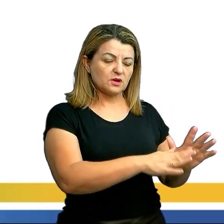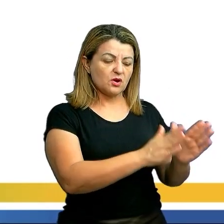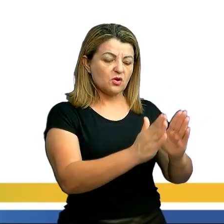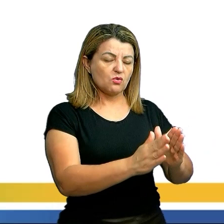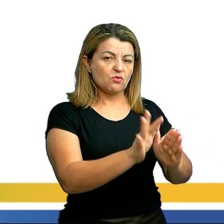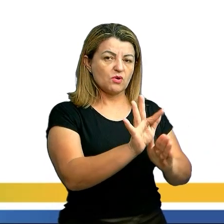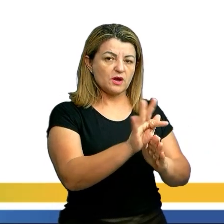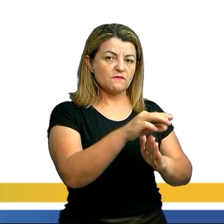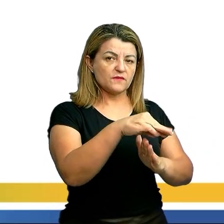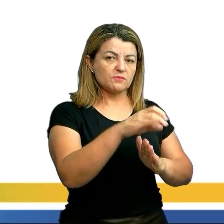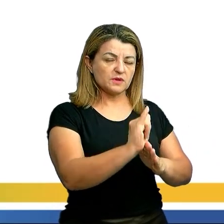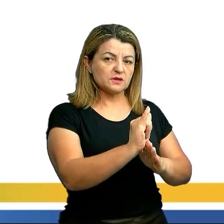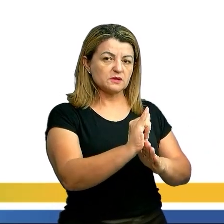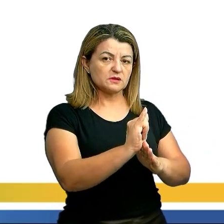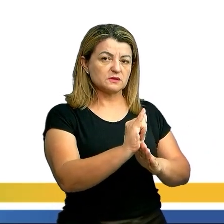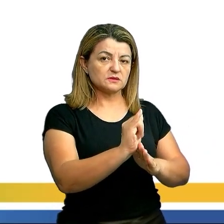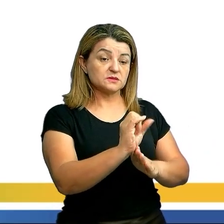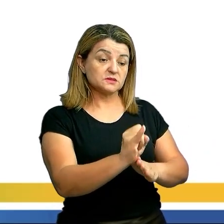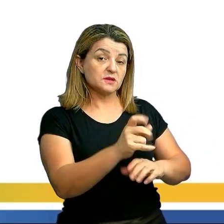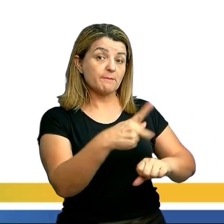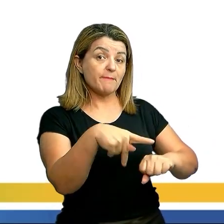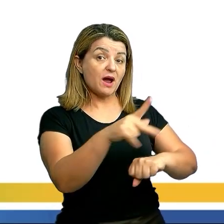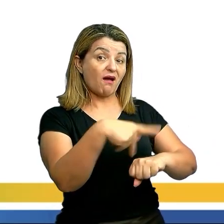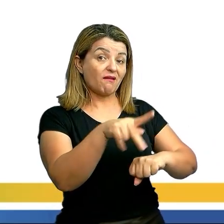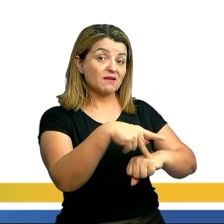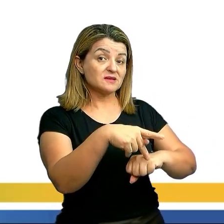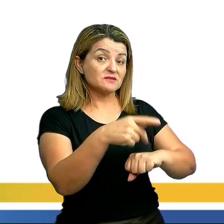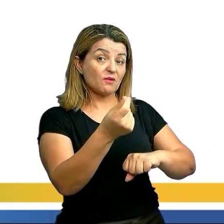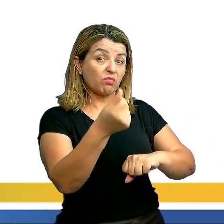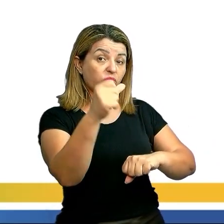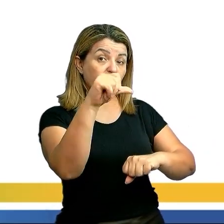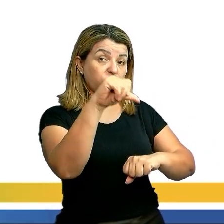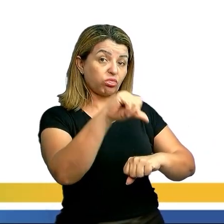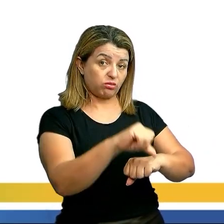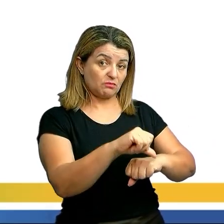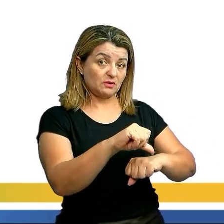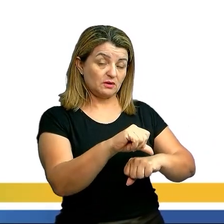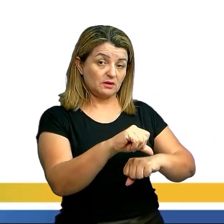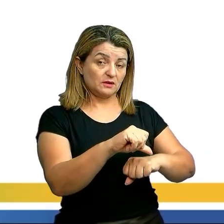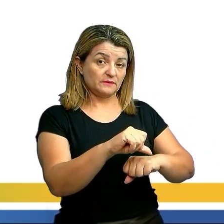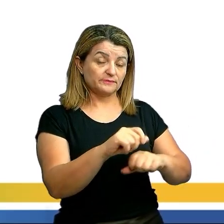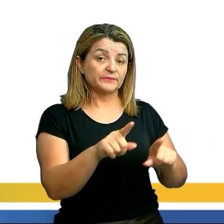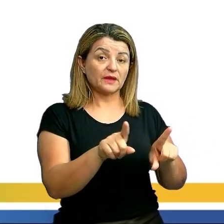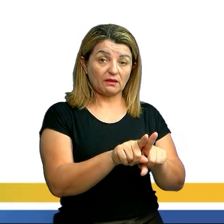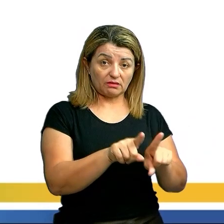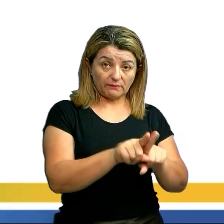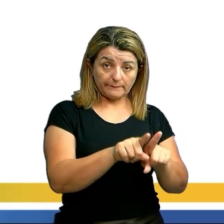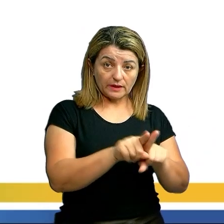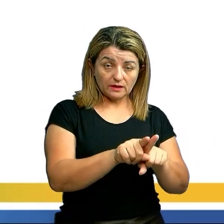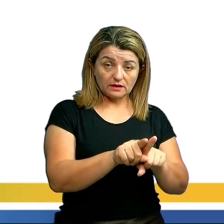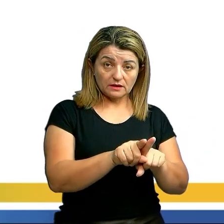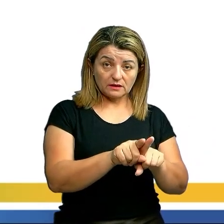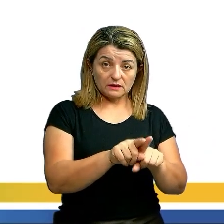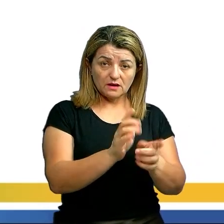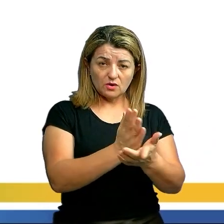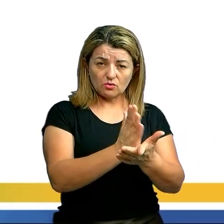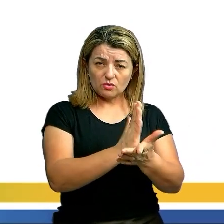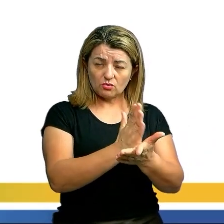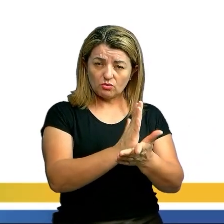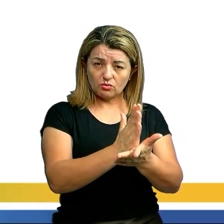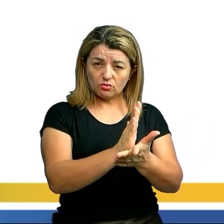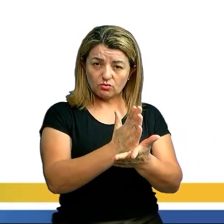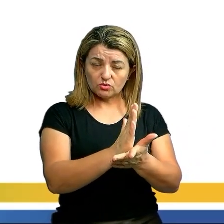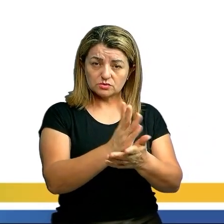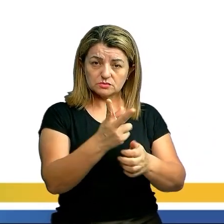concede empréstimos relacionados à estrutura geral do país, né, a países em crise, e também com algumas ressalvas